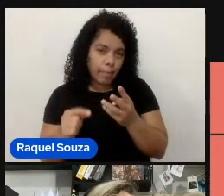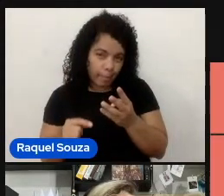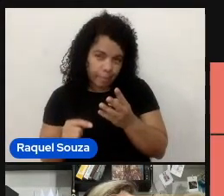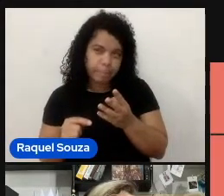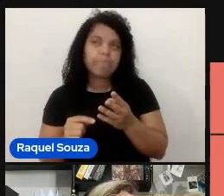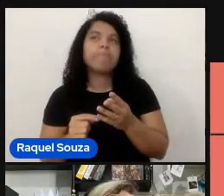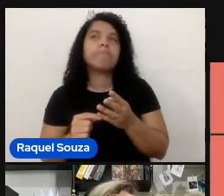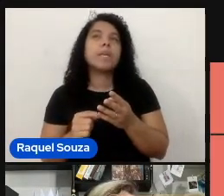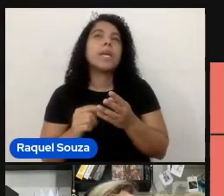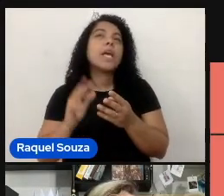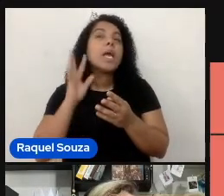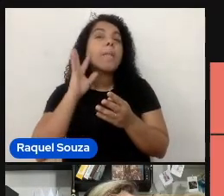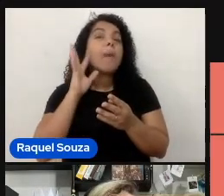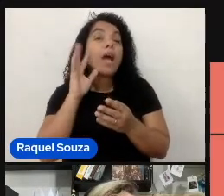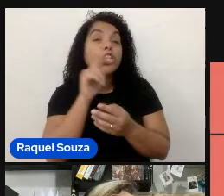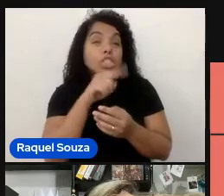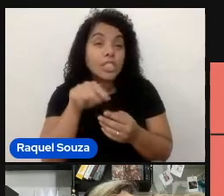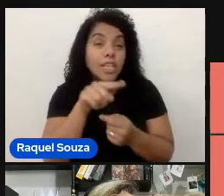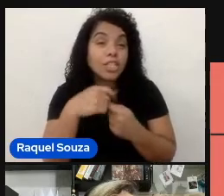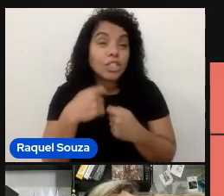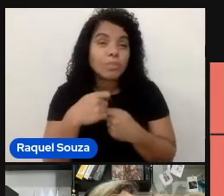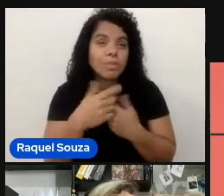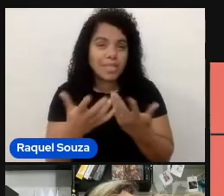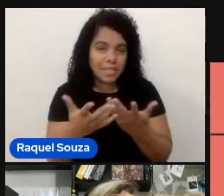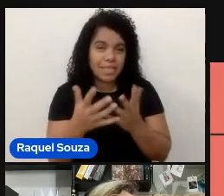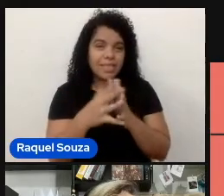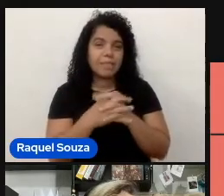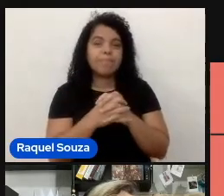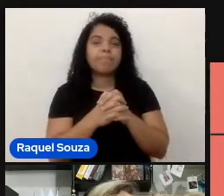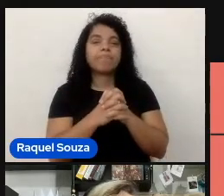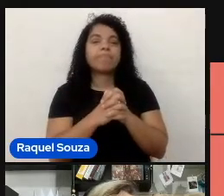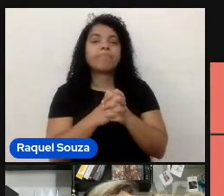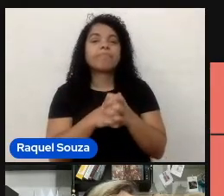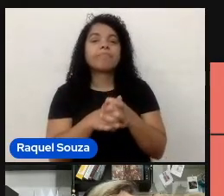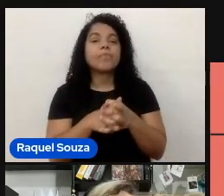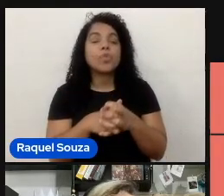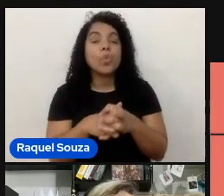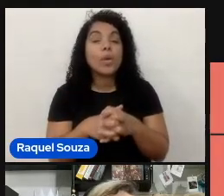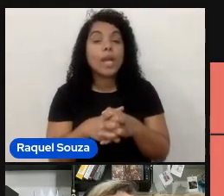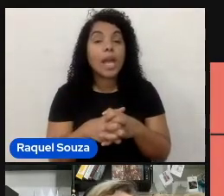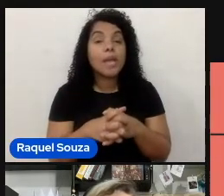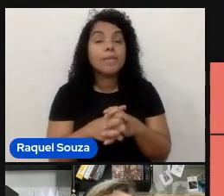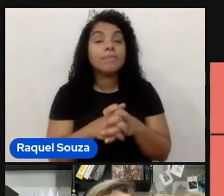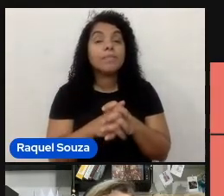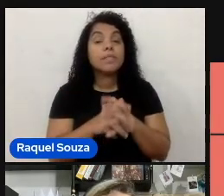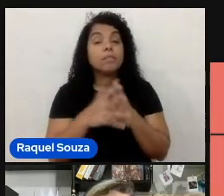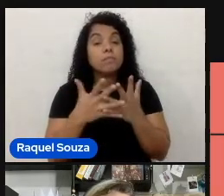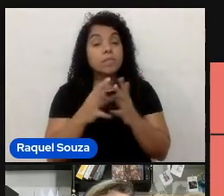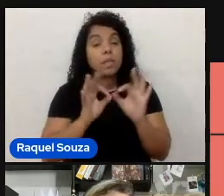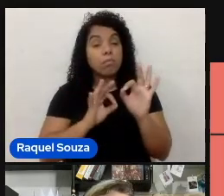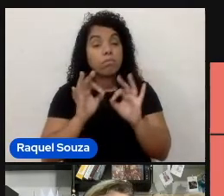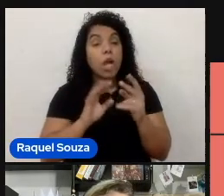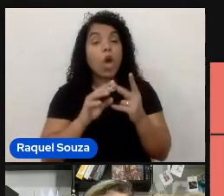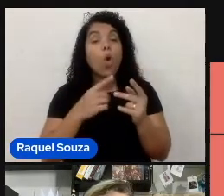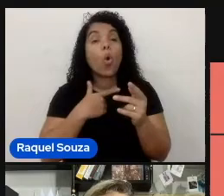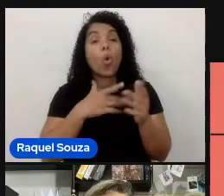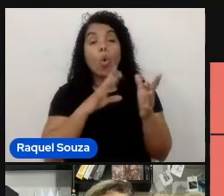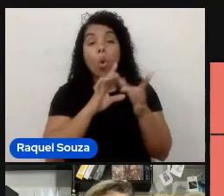testes, imaginem que nós precisamos elaborar um contexto, né, um plano de